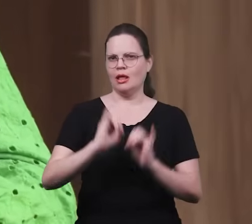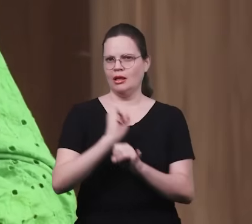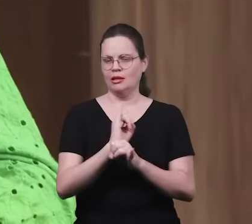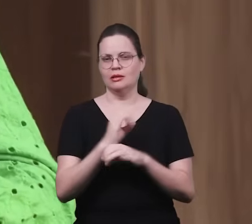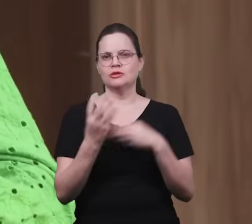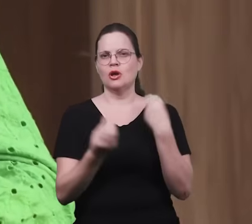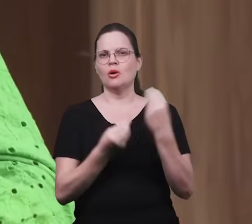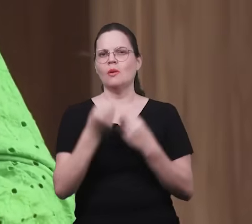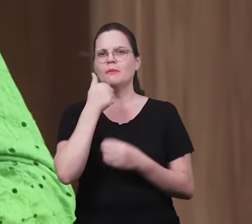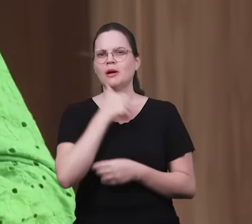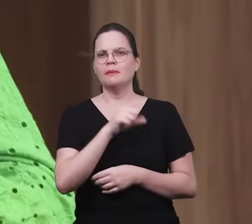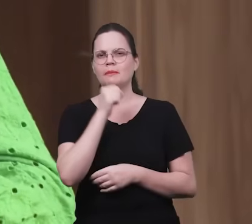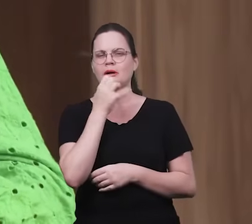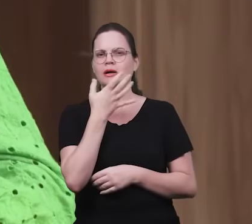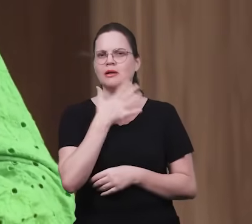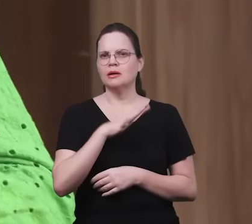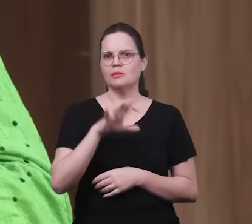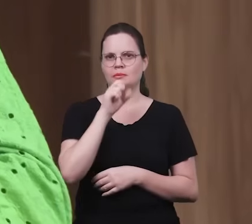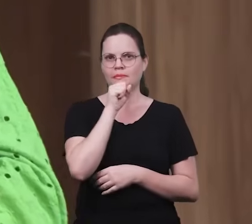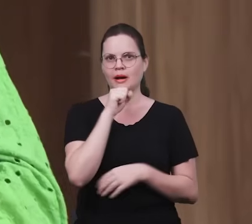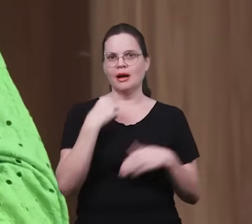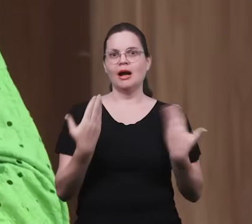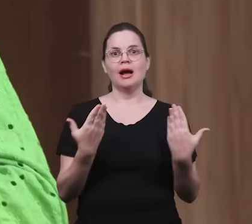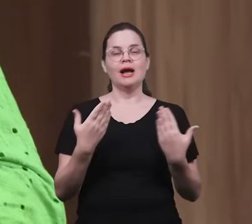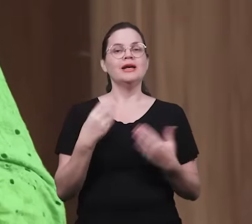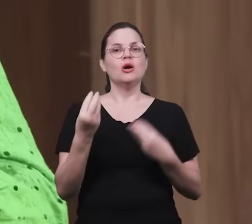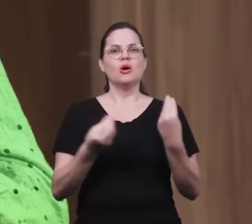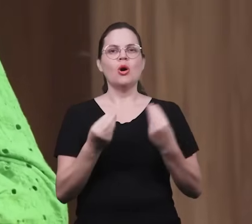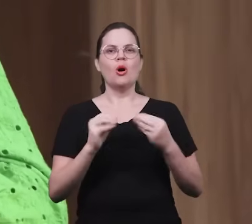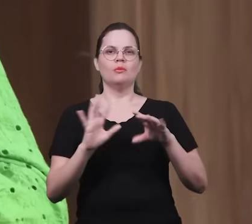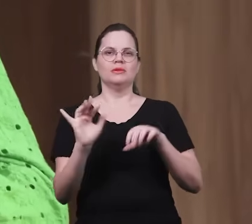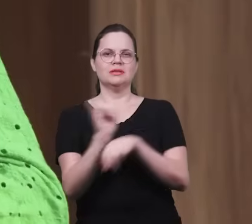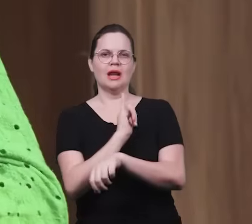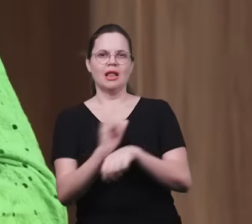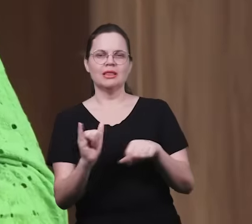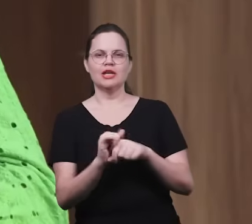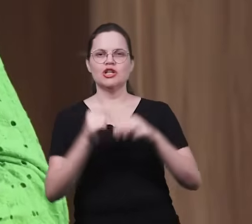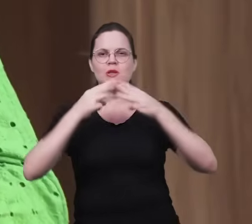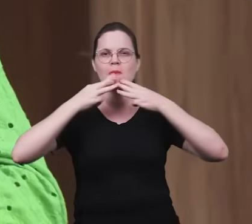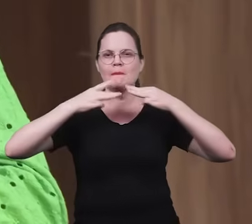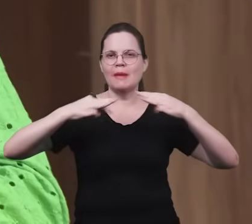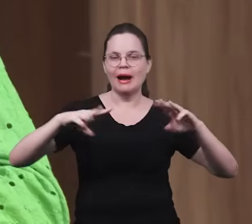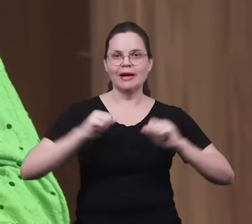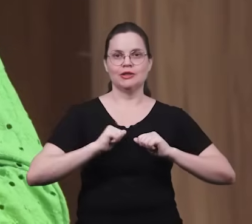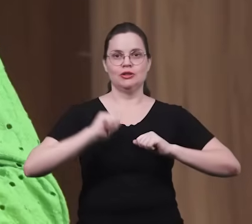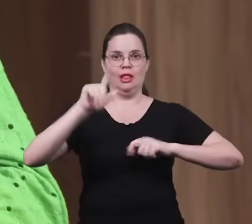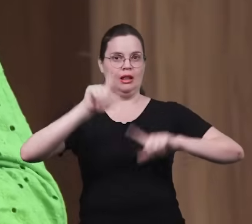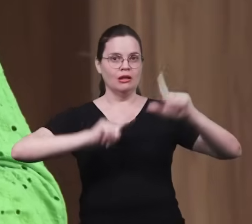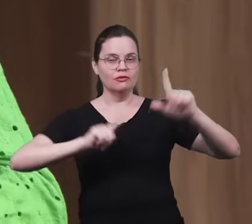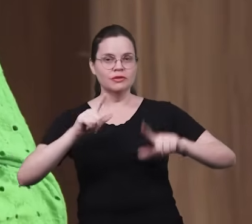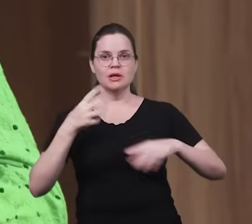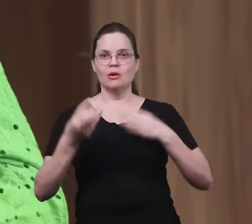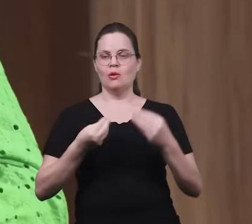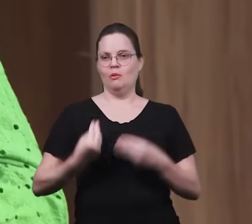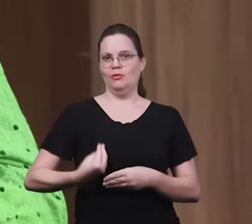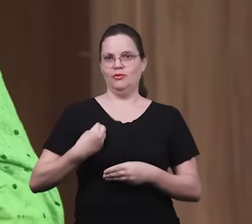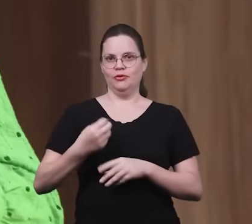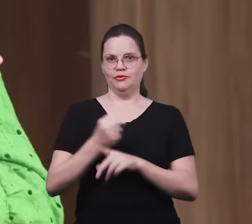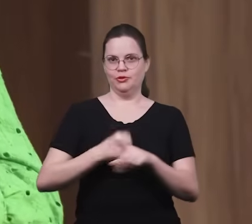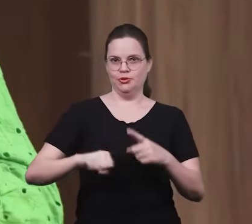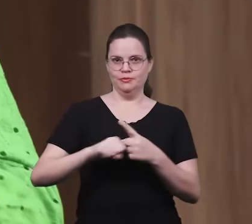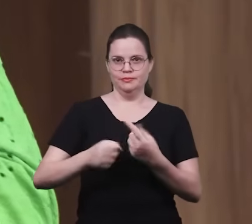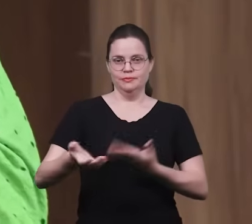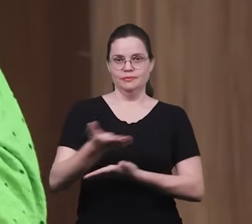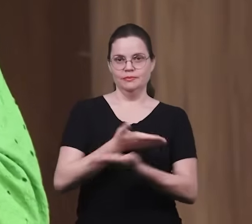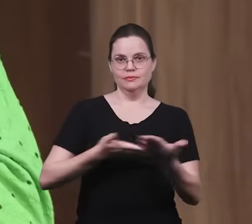os pais têm lidado com os apelos da propaganda, do marketing e do convívio social? Para esta conversa,